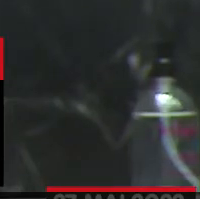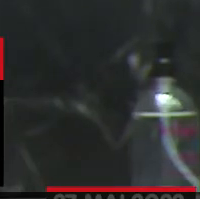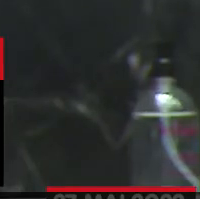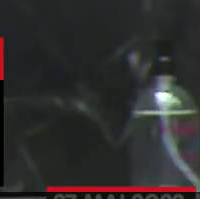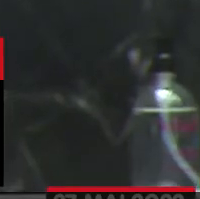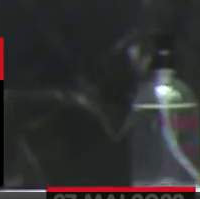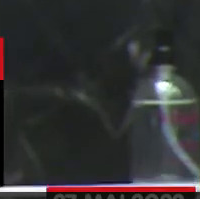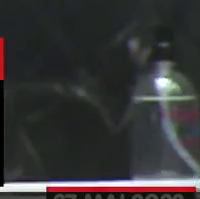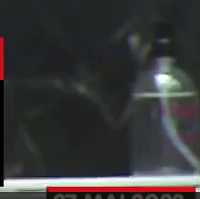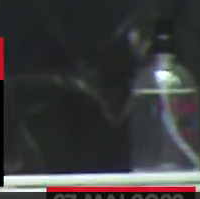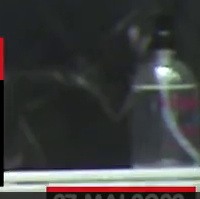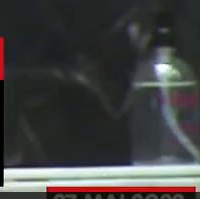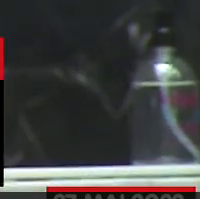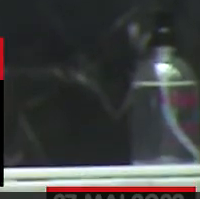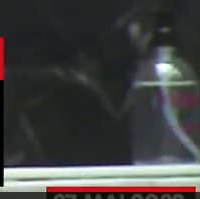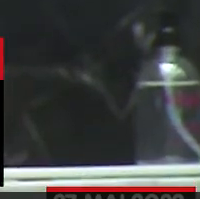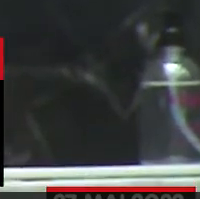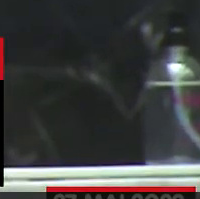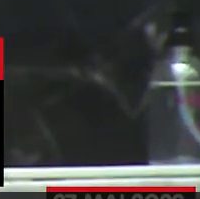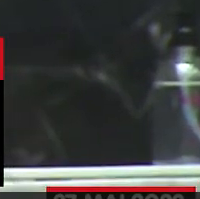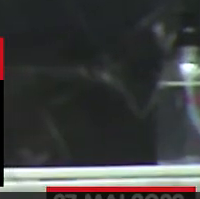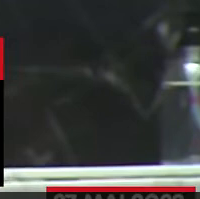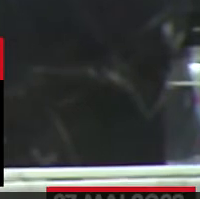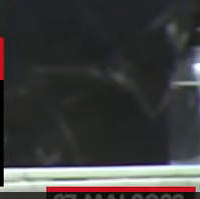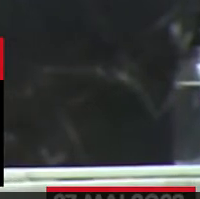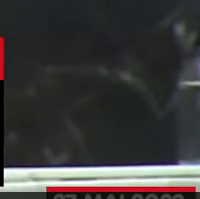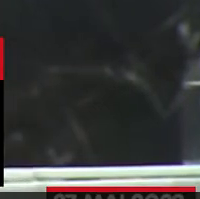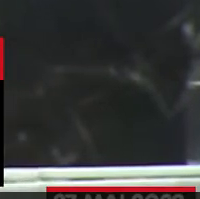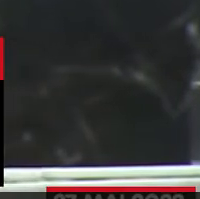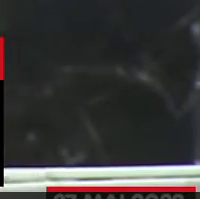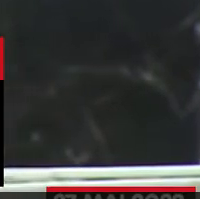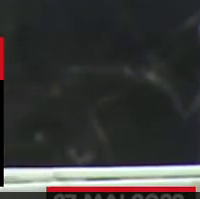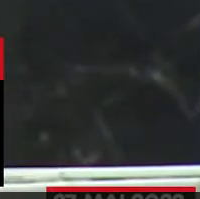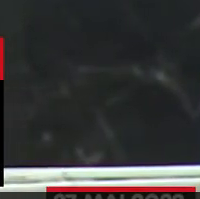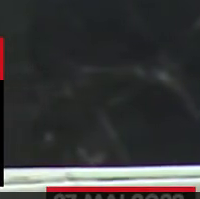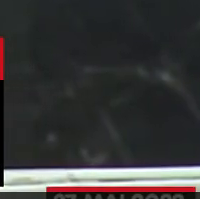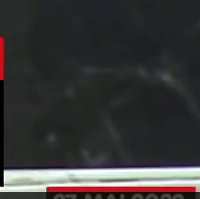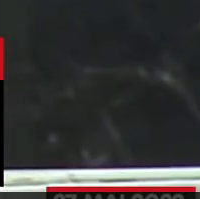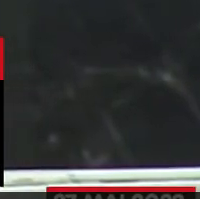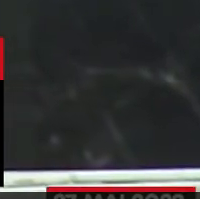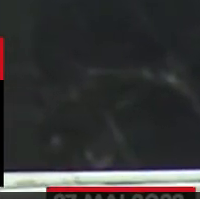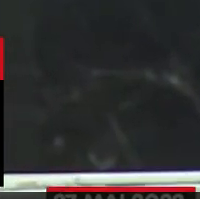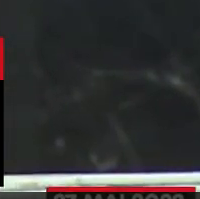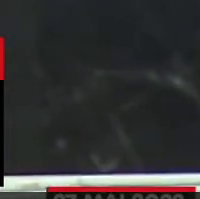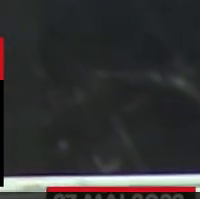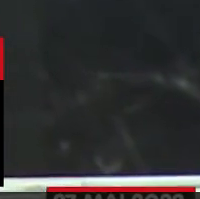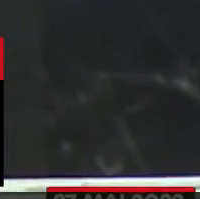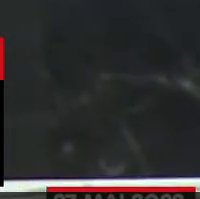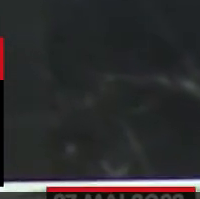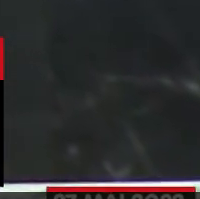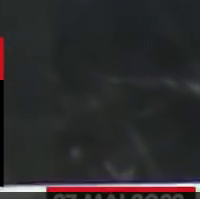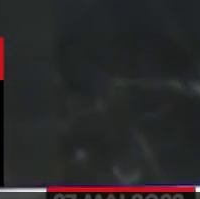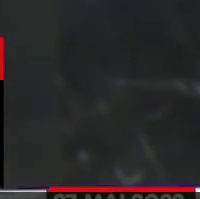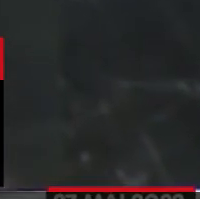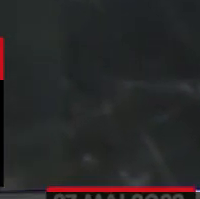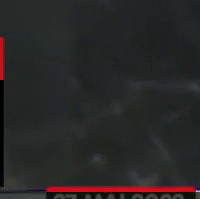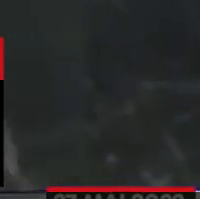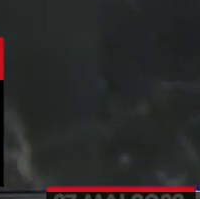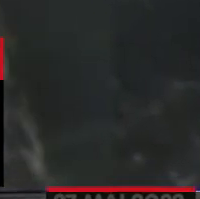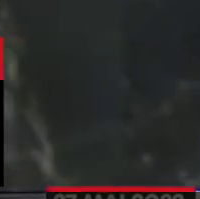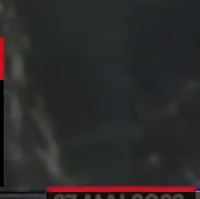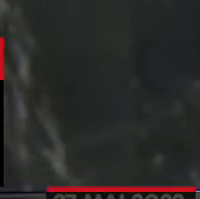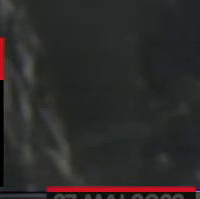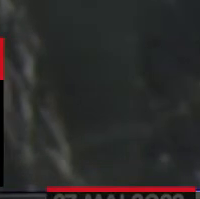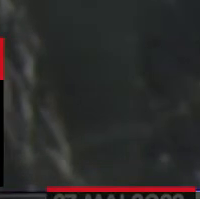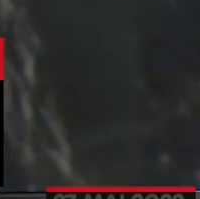de mães e também pais de filhos LGBT que ia mais nós acredita acreditamos isso